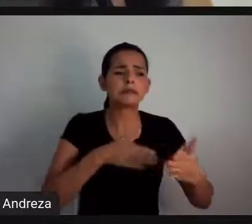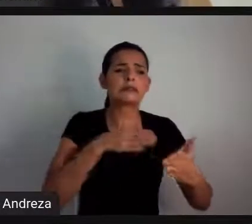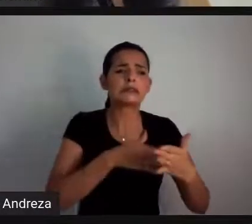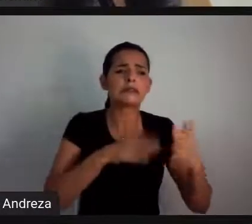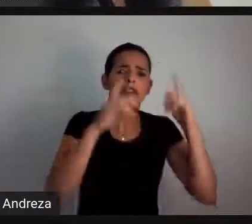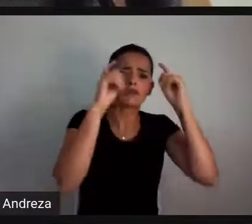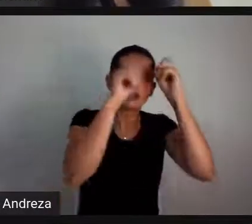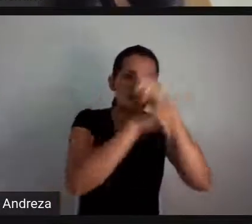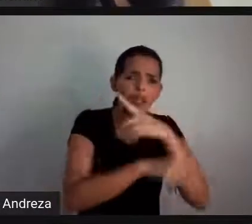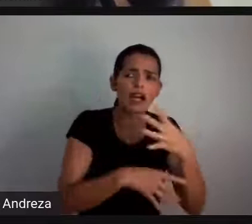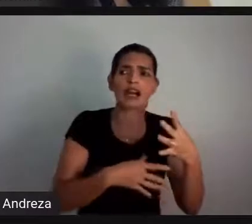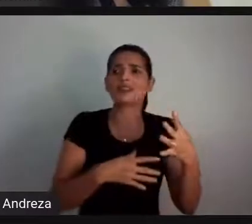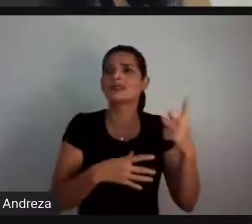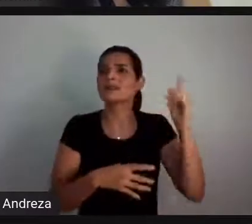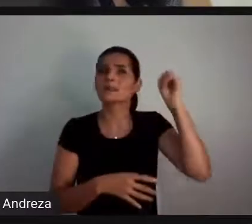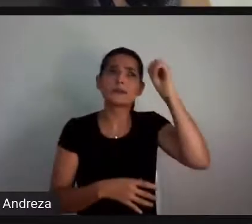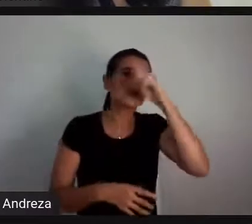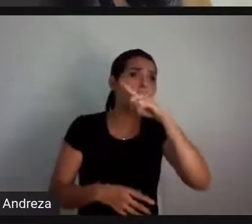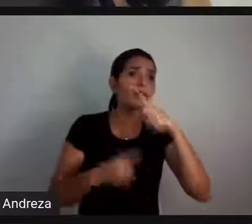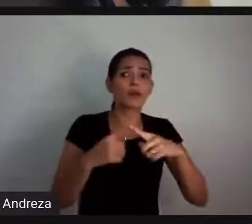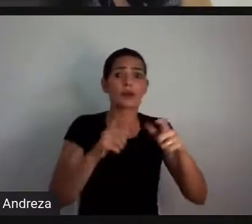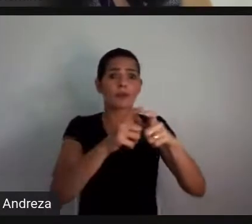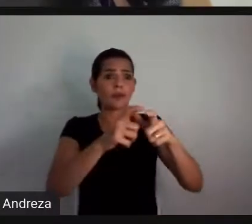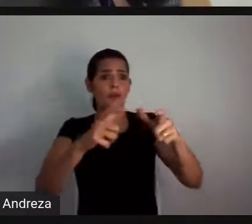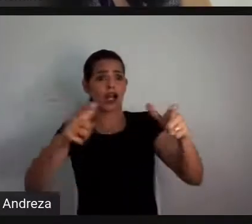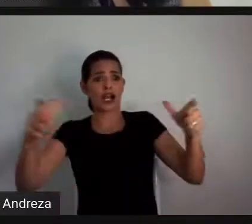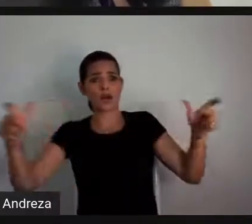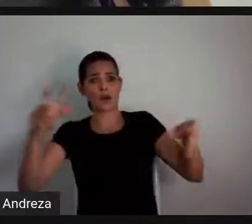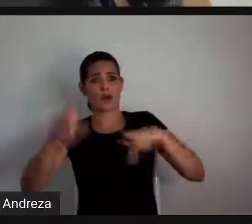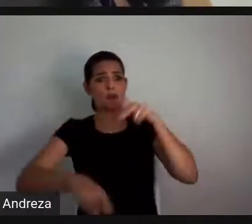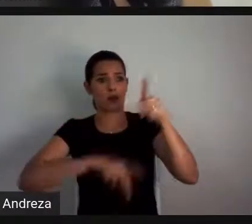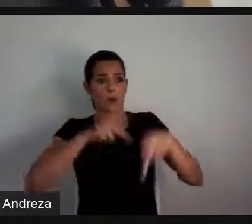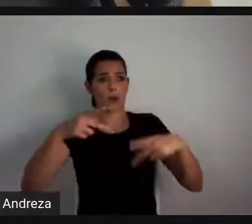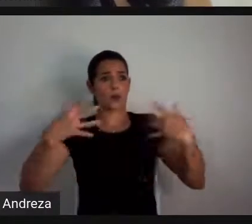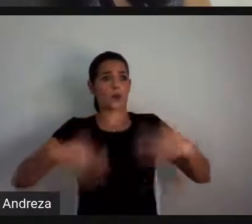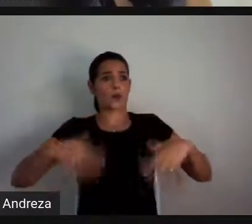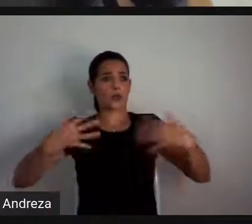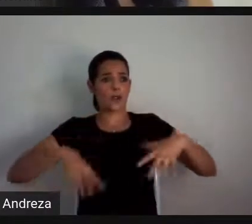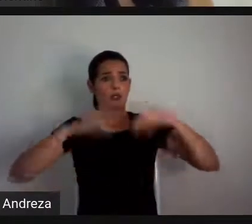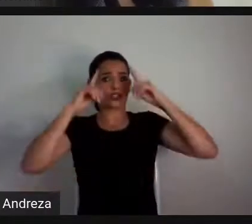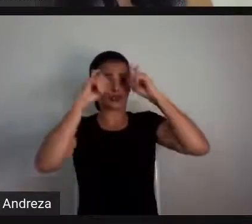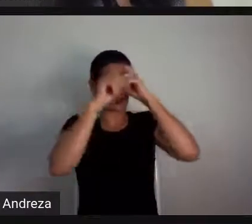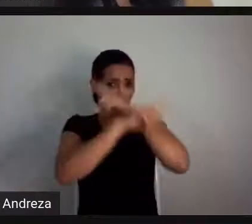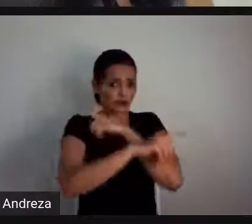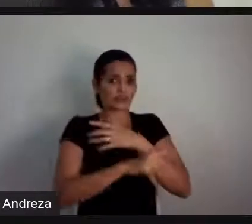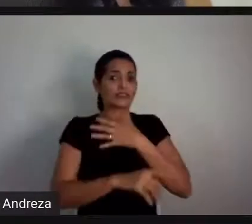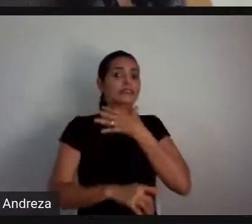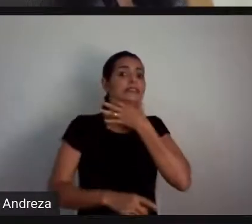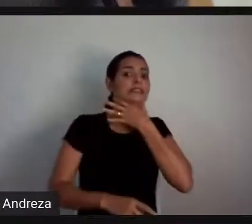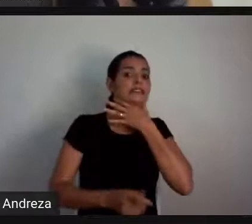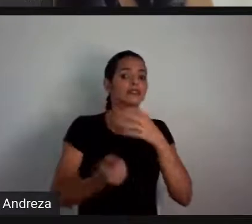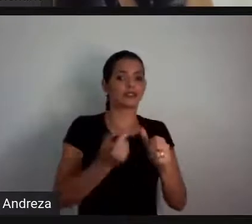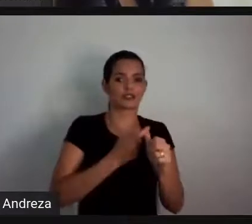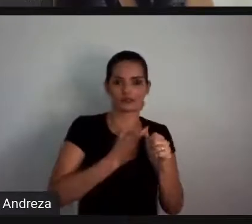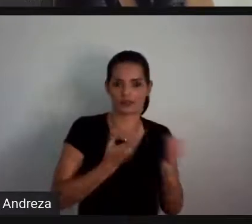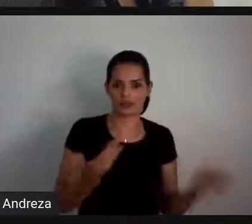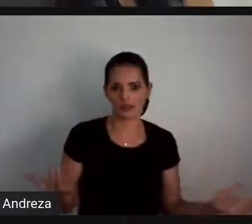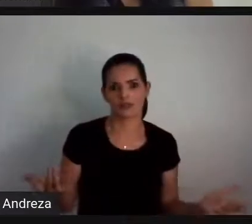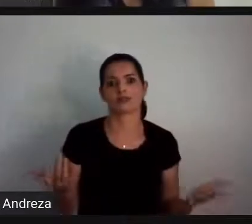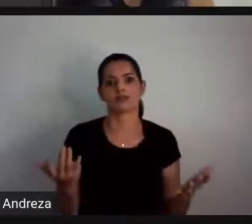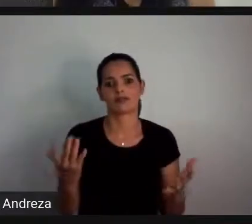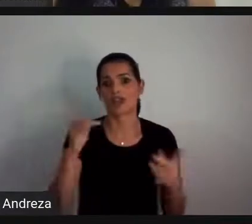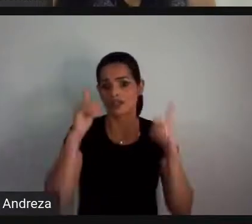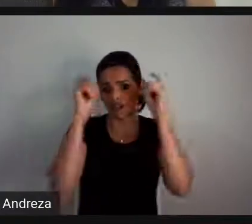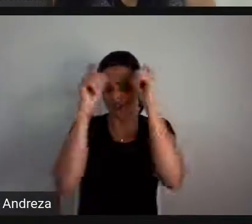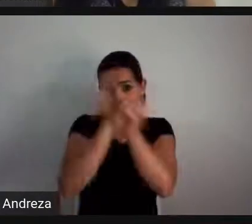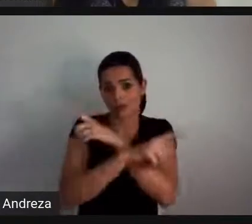nesse processo? Porque a gente vê a maioria da população tem essa dificuldade, né? Então, assim, ninguém está sozinho nesse processo, é difícil para todo mundo, né? Para a